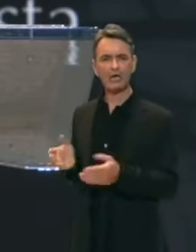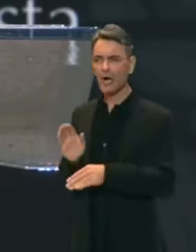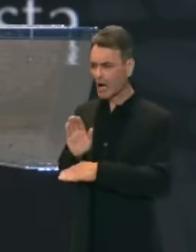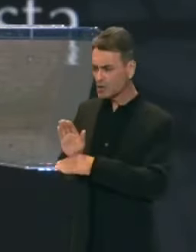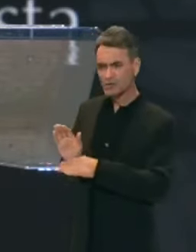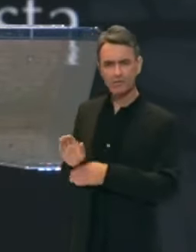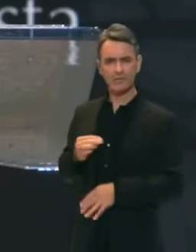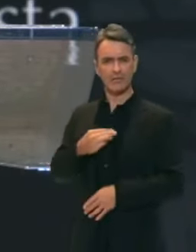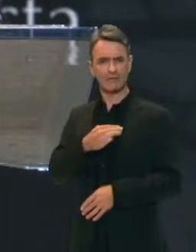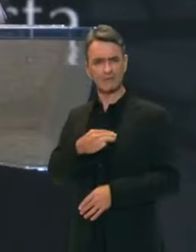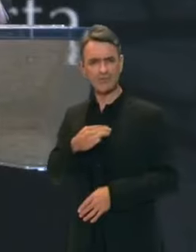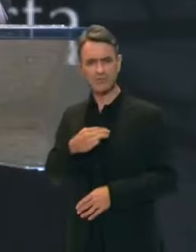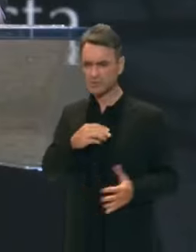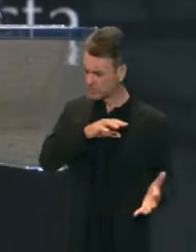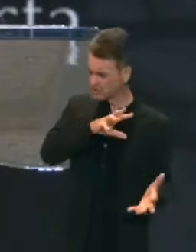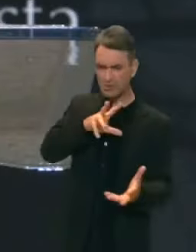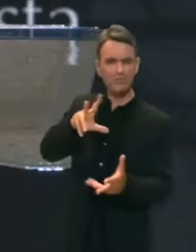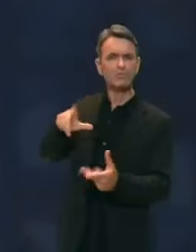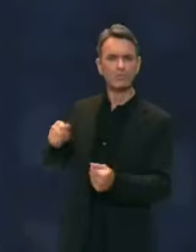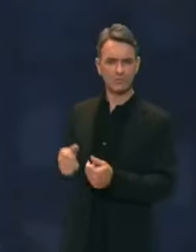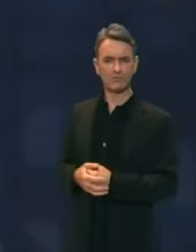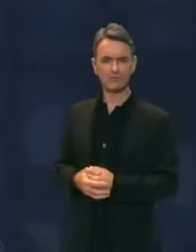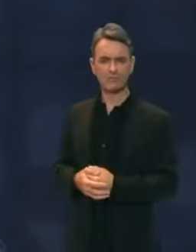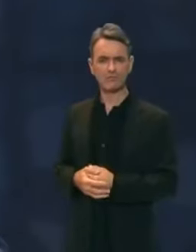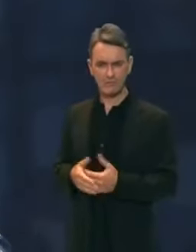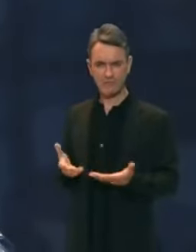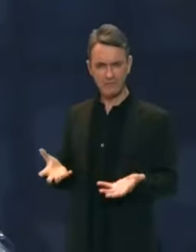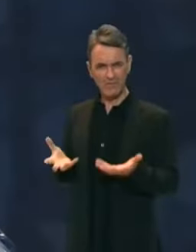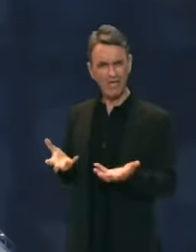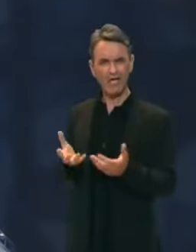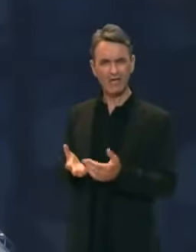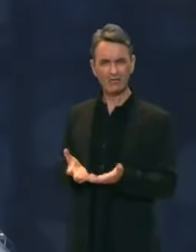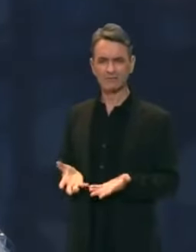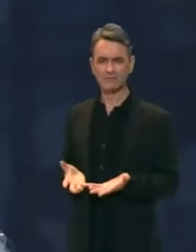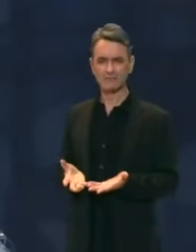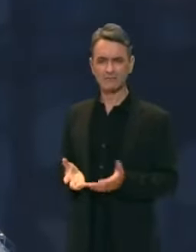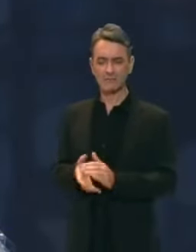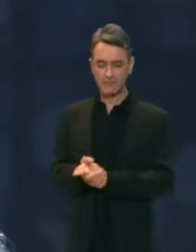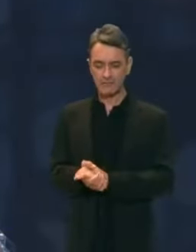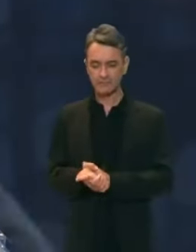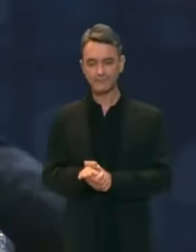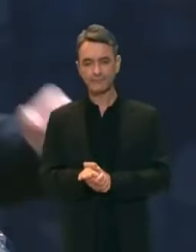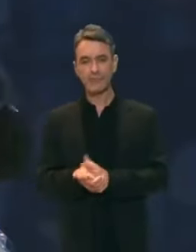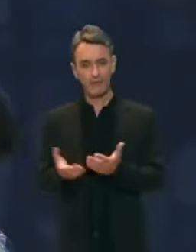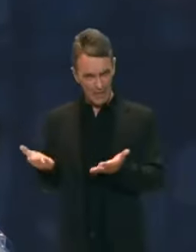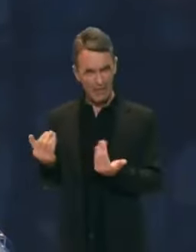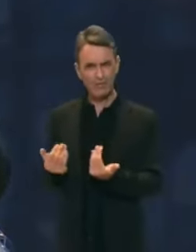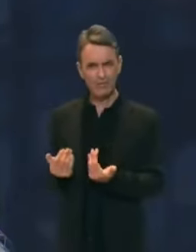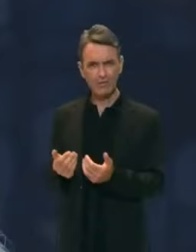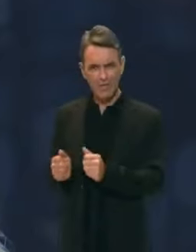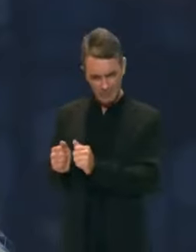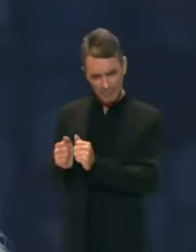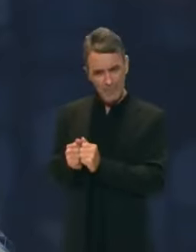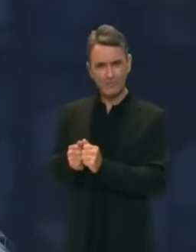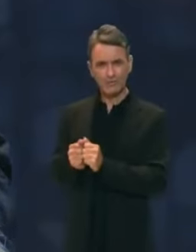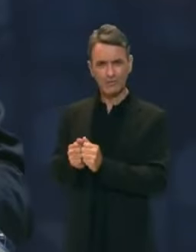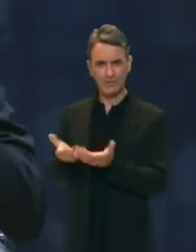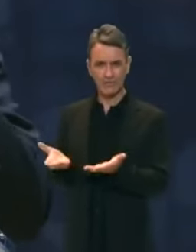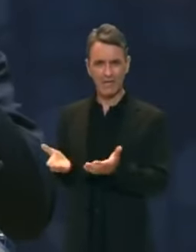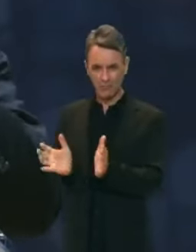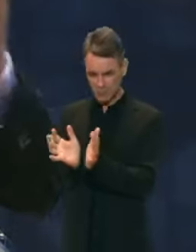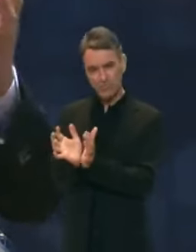missões espalhadas aí pelo mundo. Eu quero ajudar você, eu quero trazer você para o meu time aí. Eu estou apoiando um